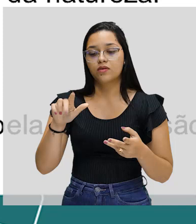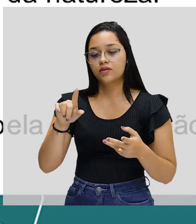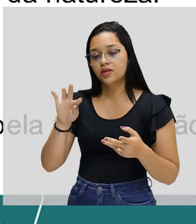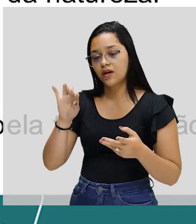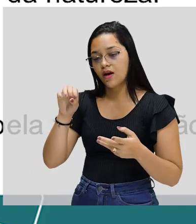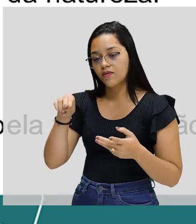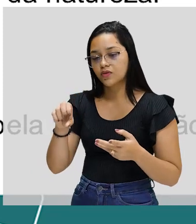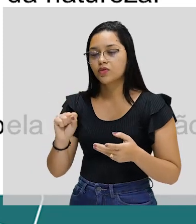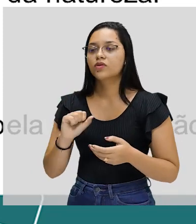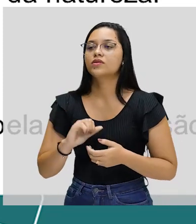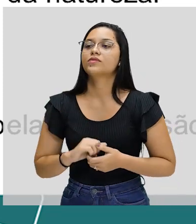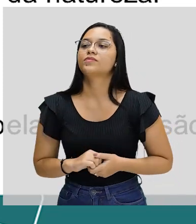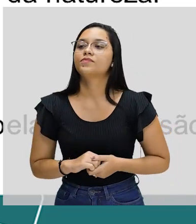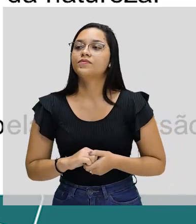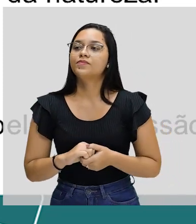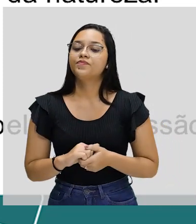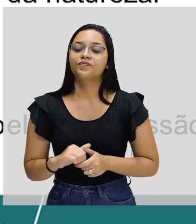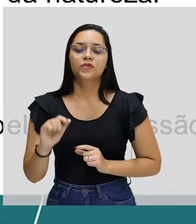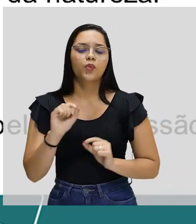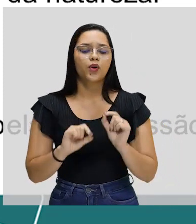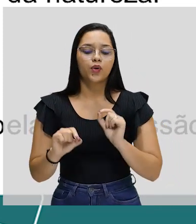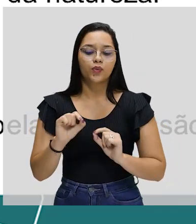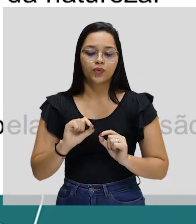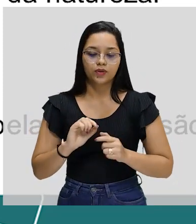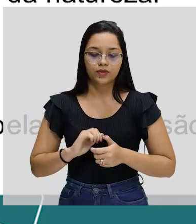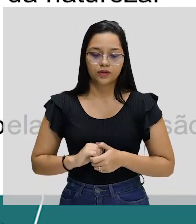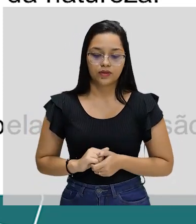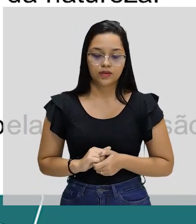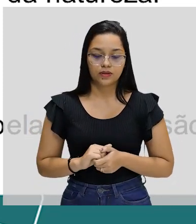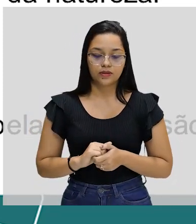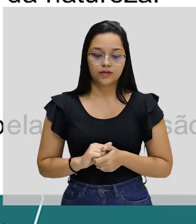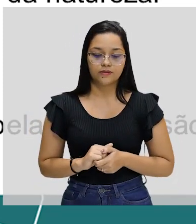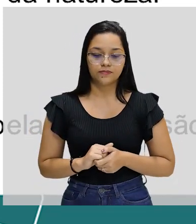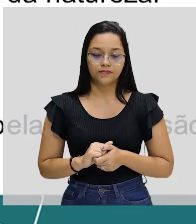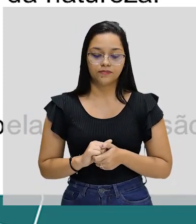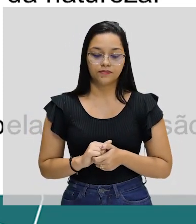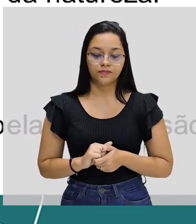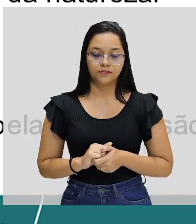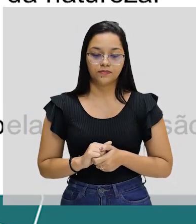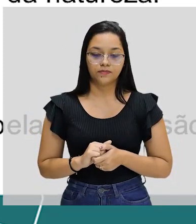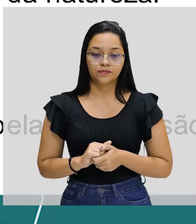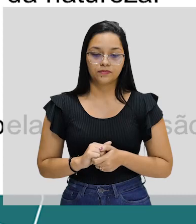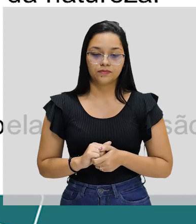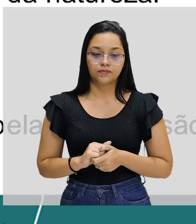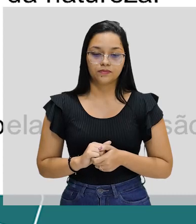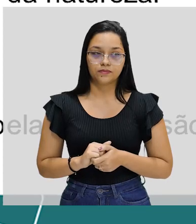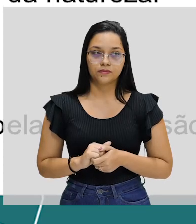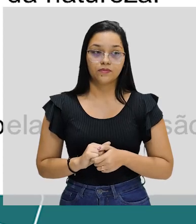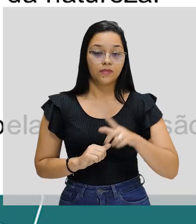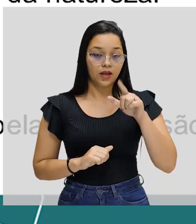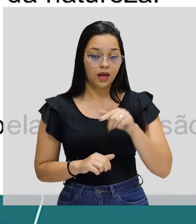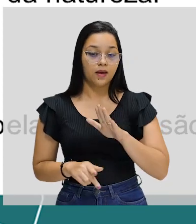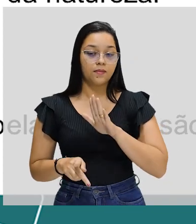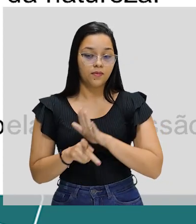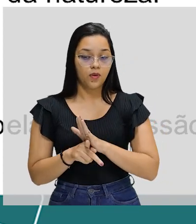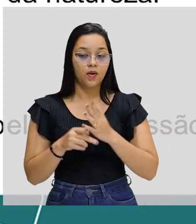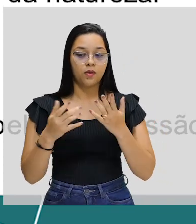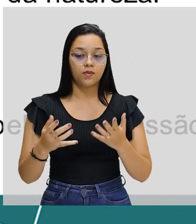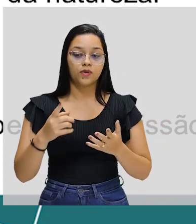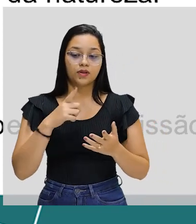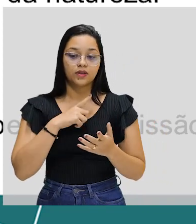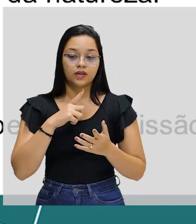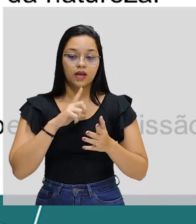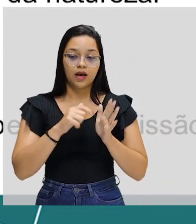dos gravitons, tá certo? Então, partículas mensageiras são partículas subatômicas, certo? Ou seja, são partículas